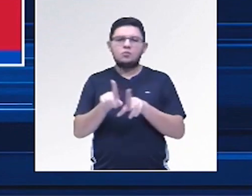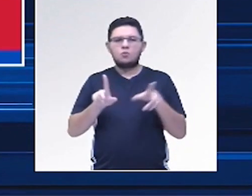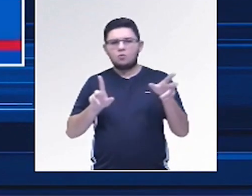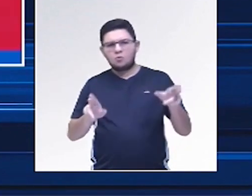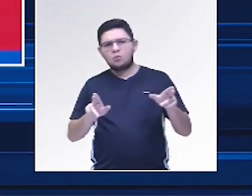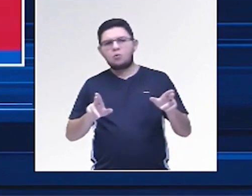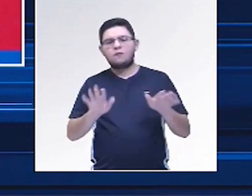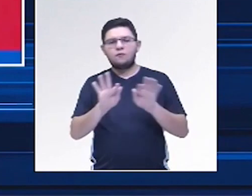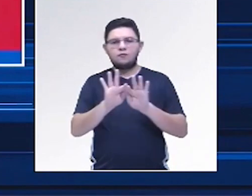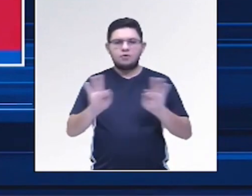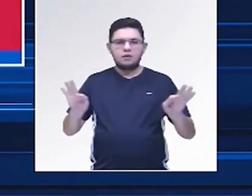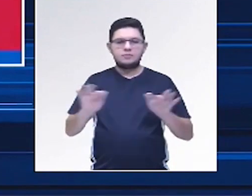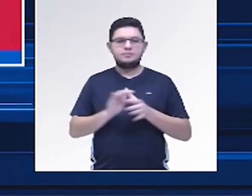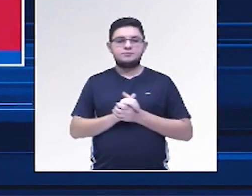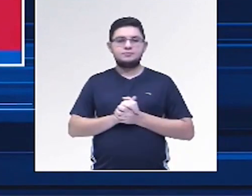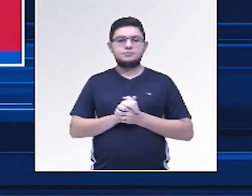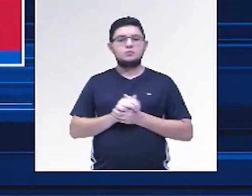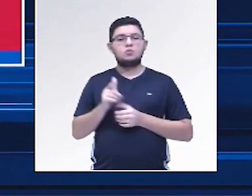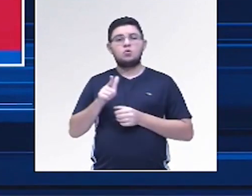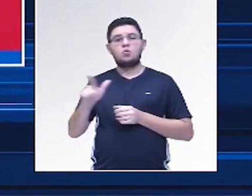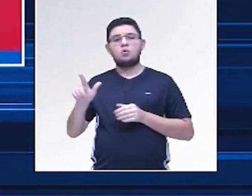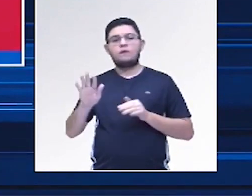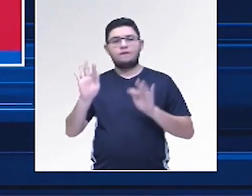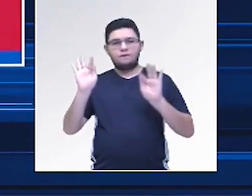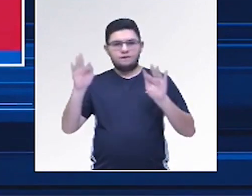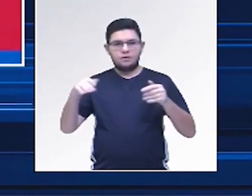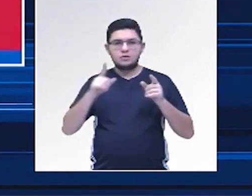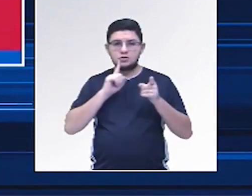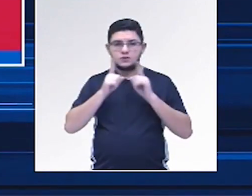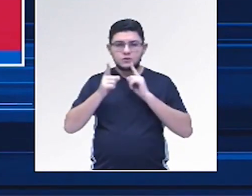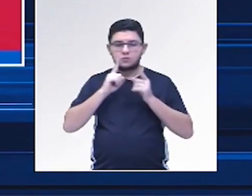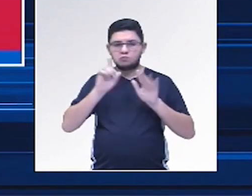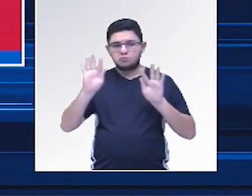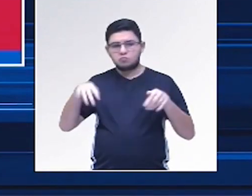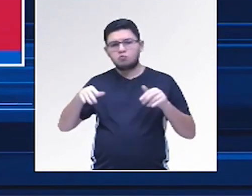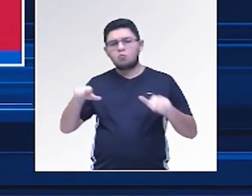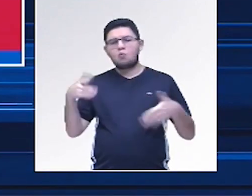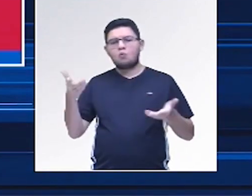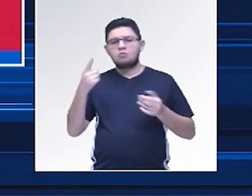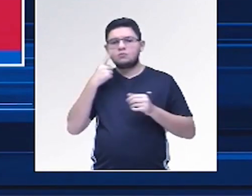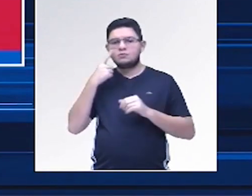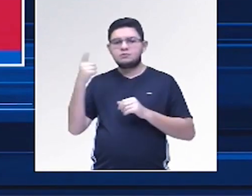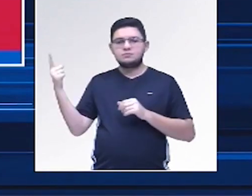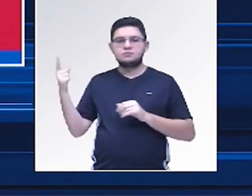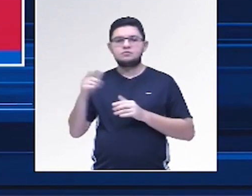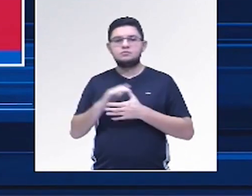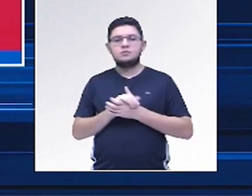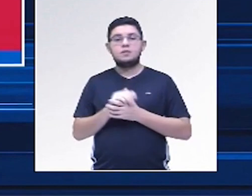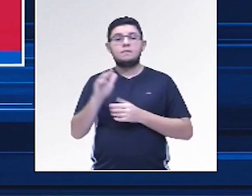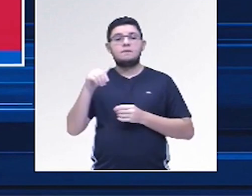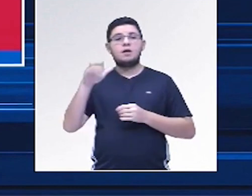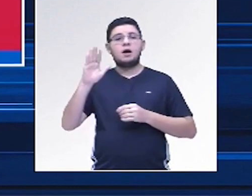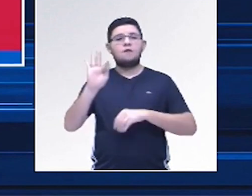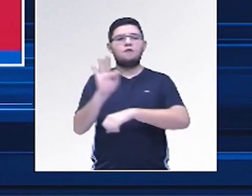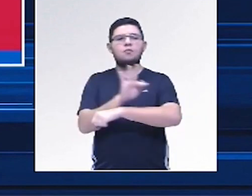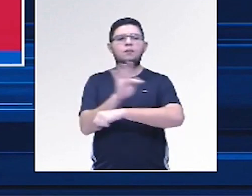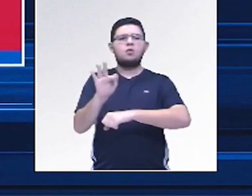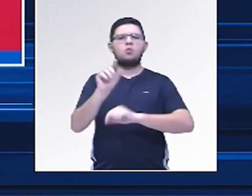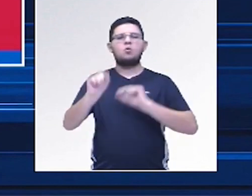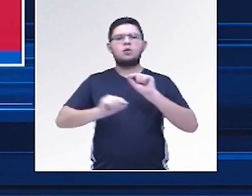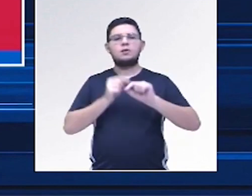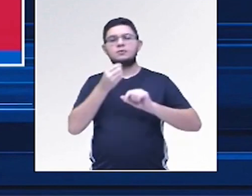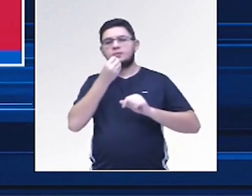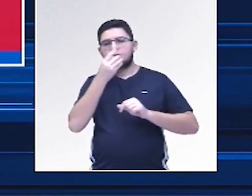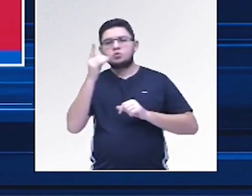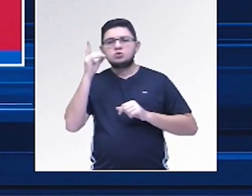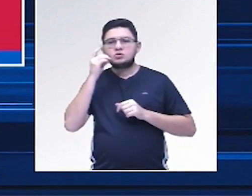too. E último diálogo, olha só, eles já utilizaram aqueles cumprimentos mais formais, lembra? Boa tarde, boa noite, bom